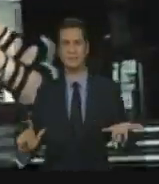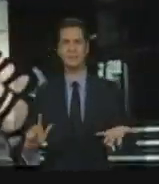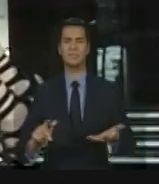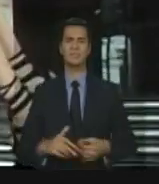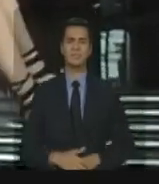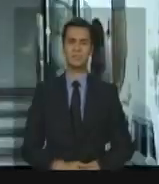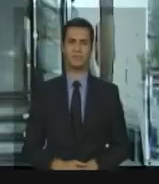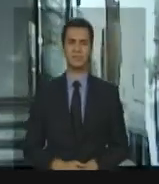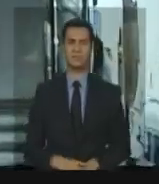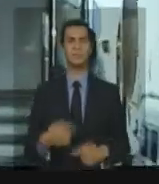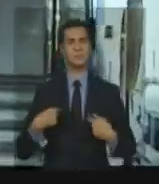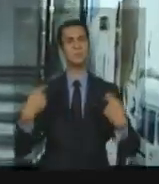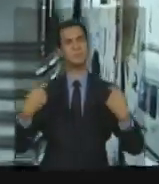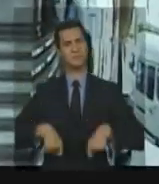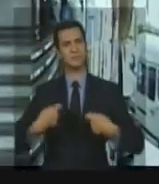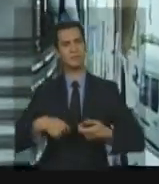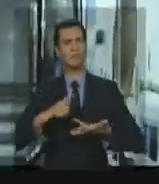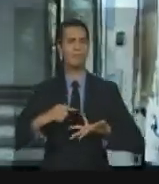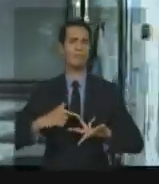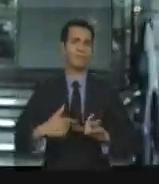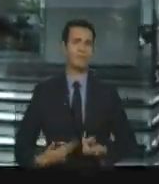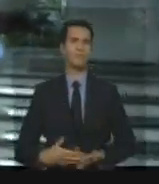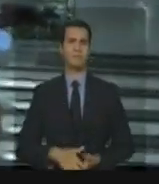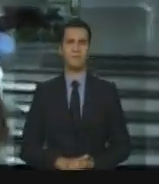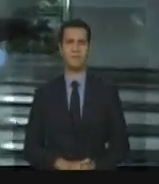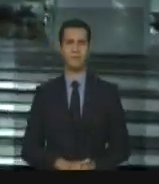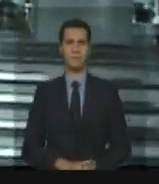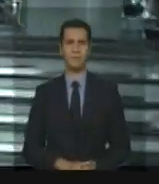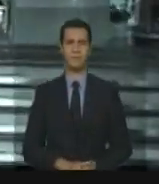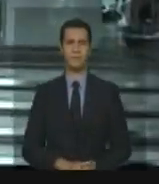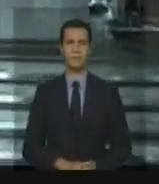suas necessidades.